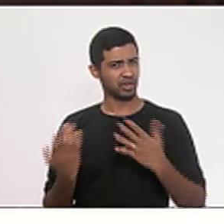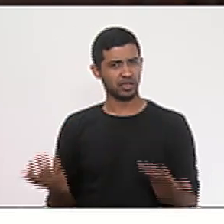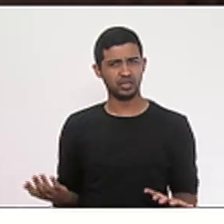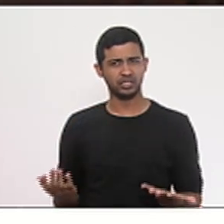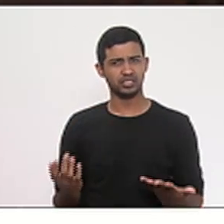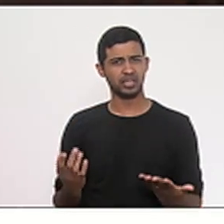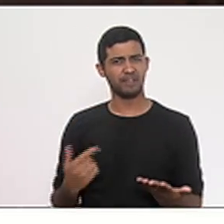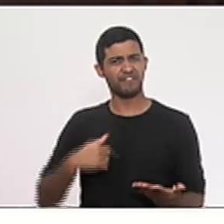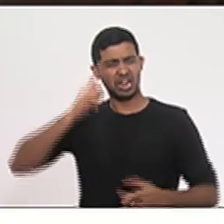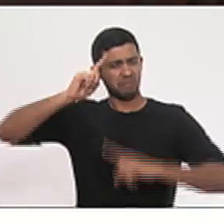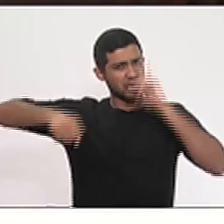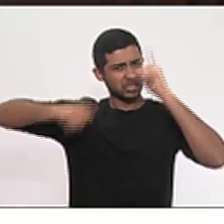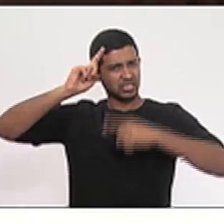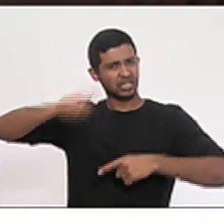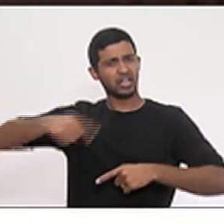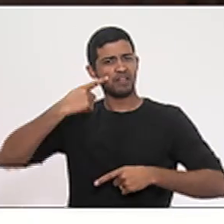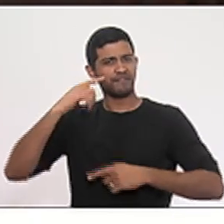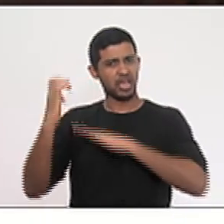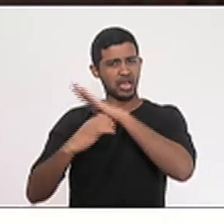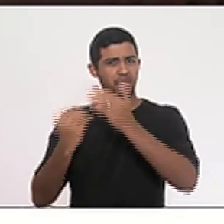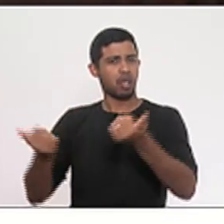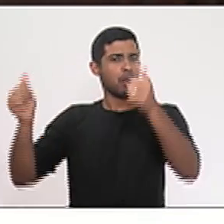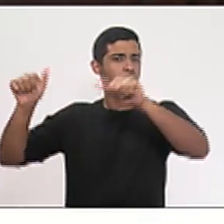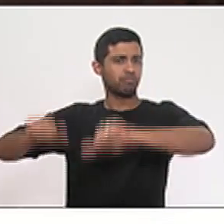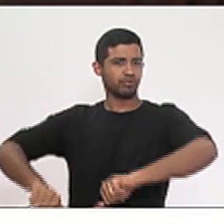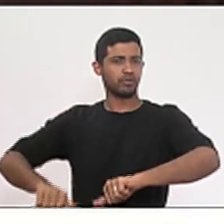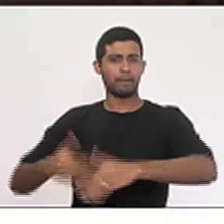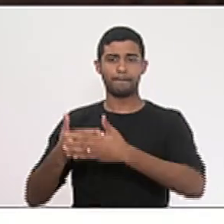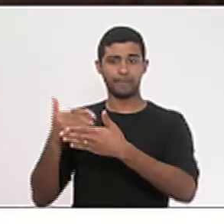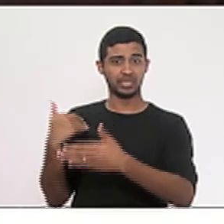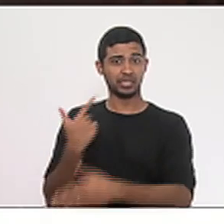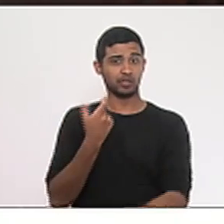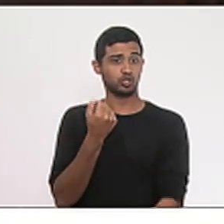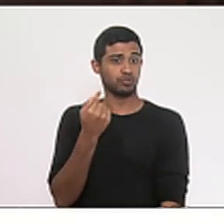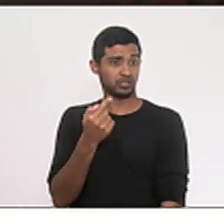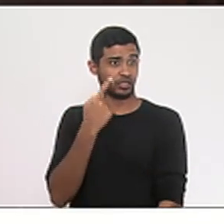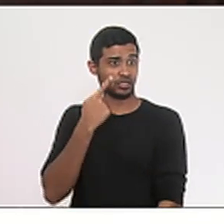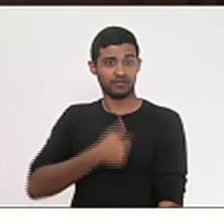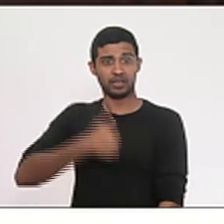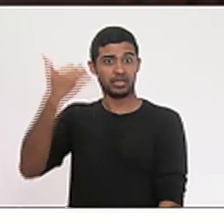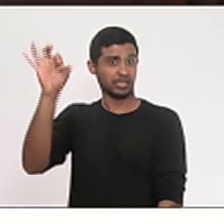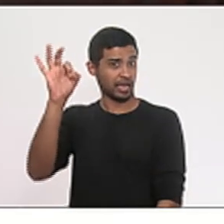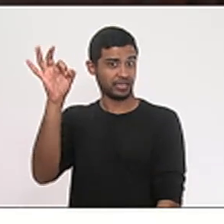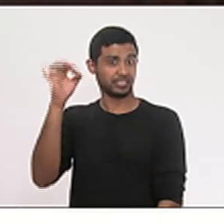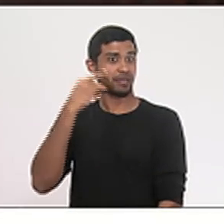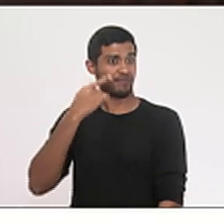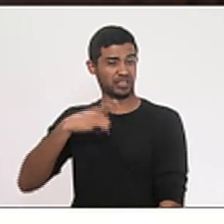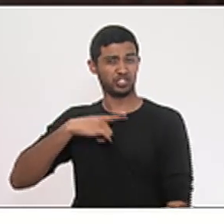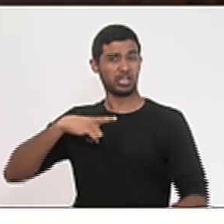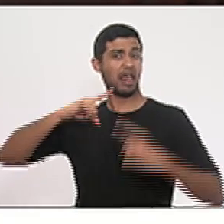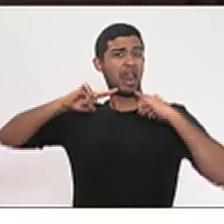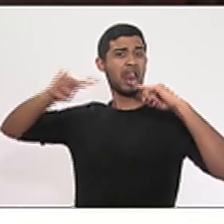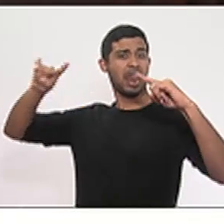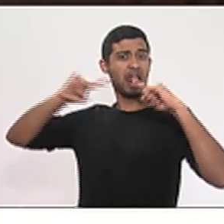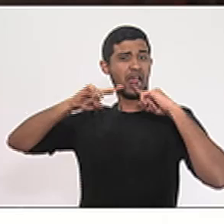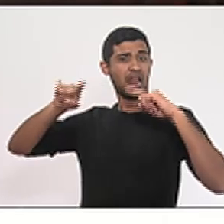conduzindo a SEDAI ao caos. A SEDAI, no ano de 2017, ela era a 10ª empresa em reclamações no